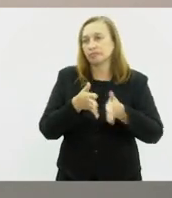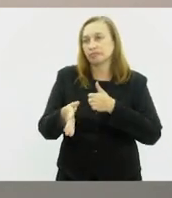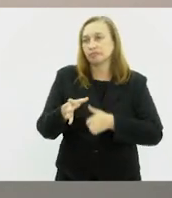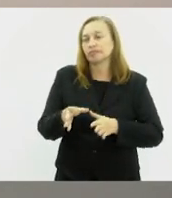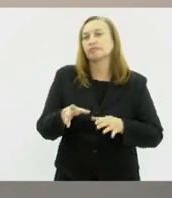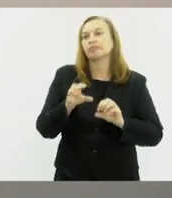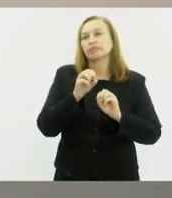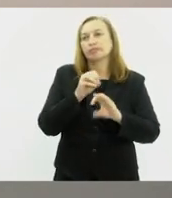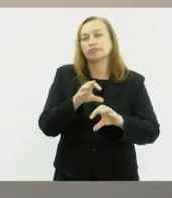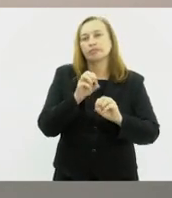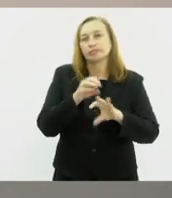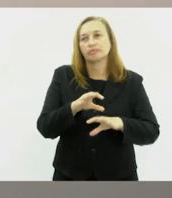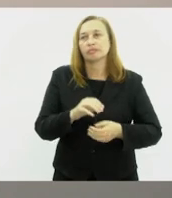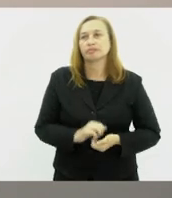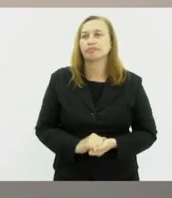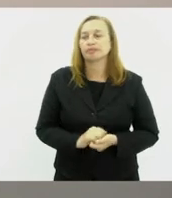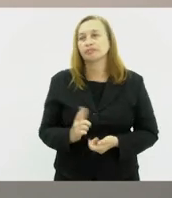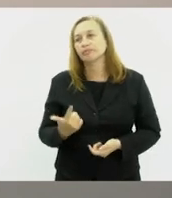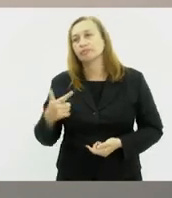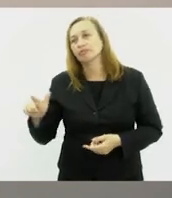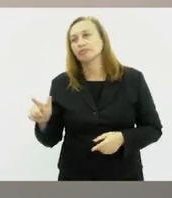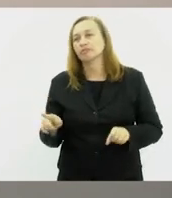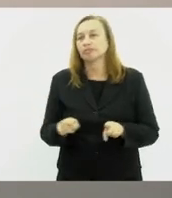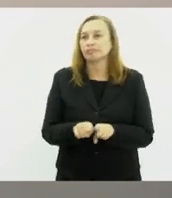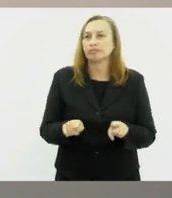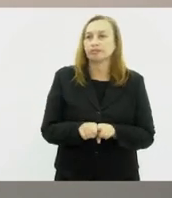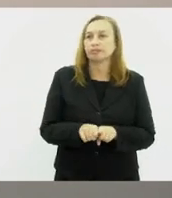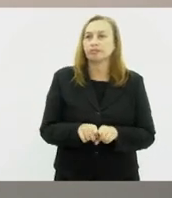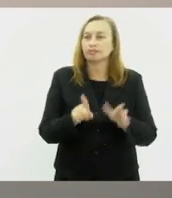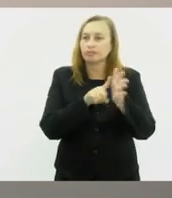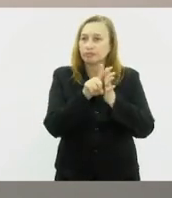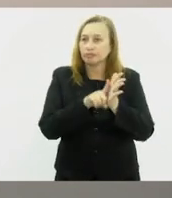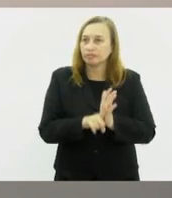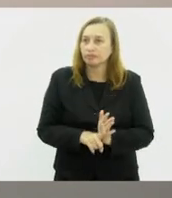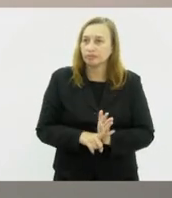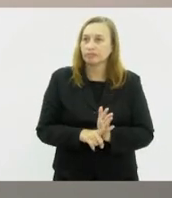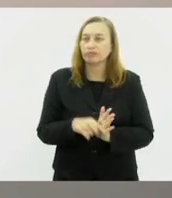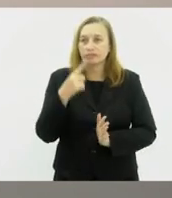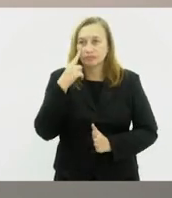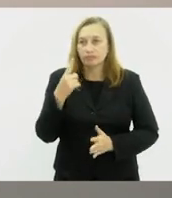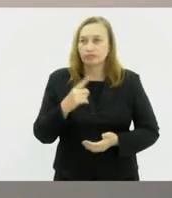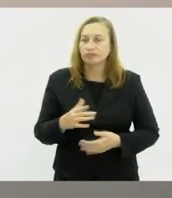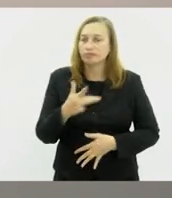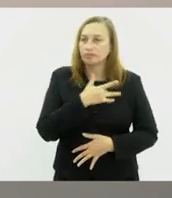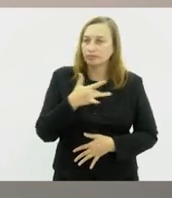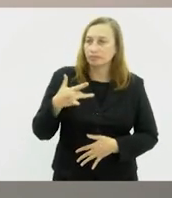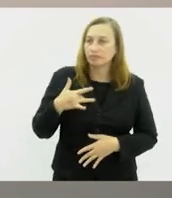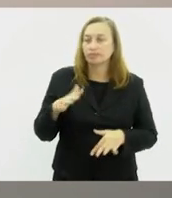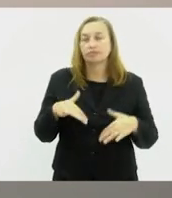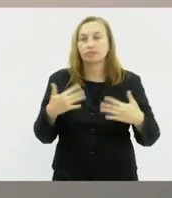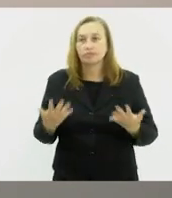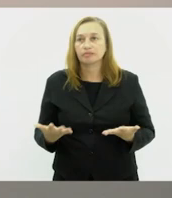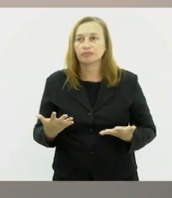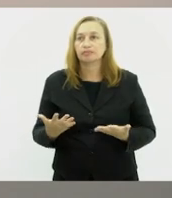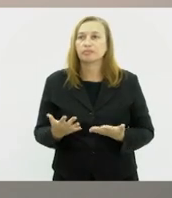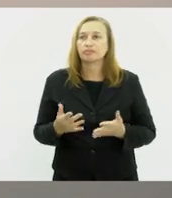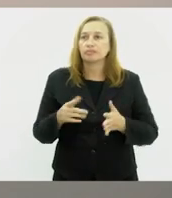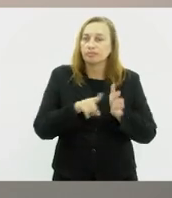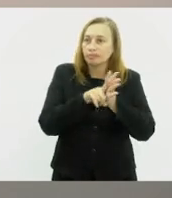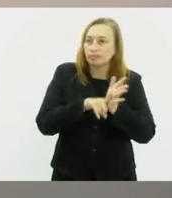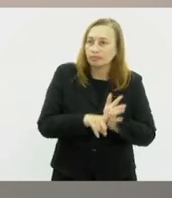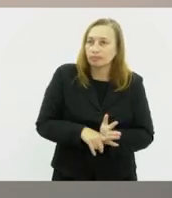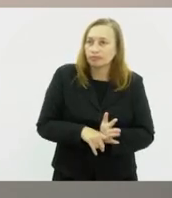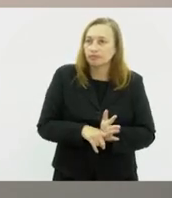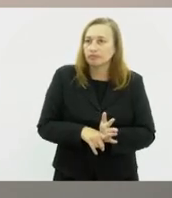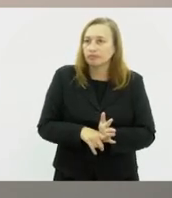à educação e uma outra etapa da nossa pesquisa olhou pros efeitos na saúde né então a a pesquisa saúde na